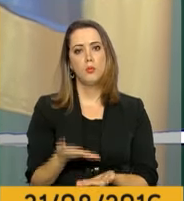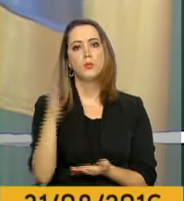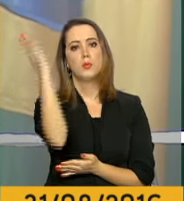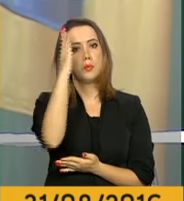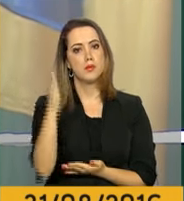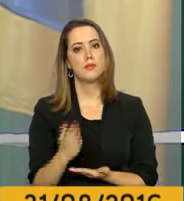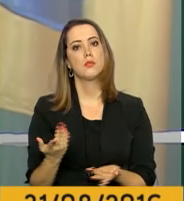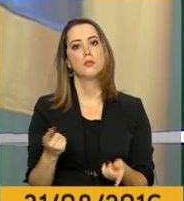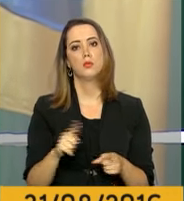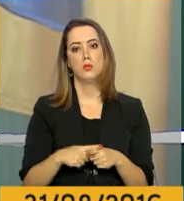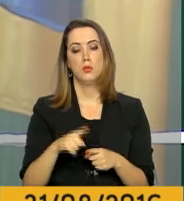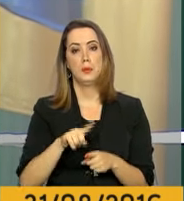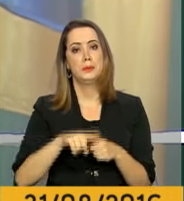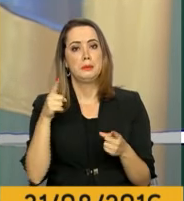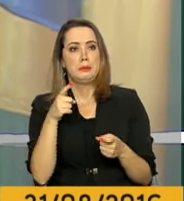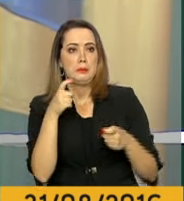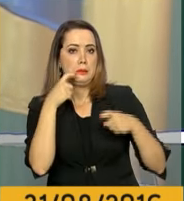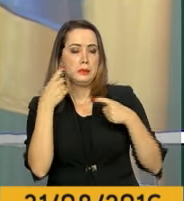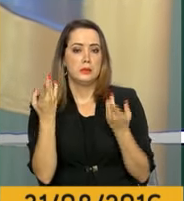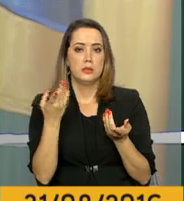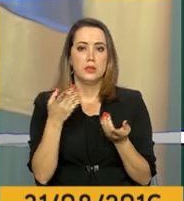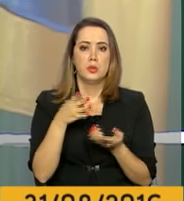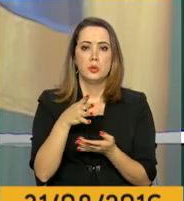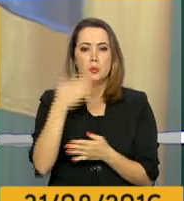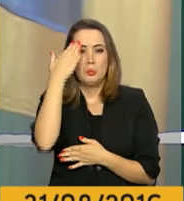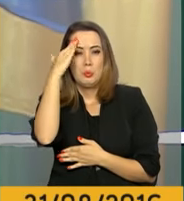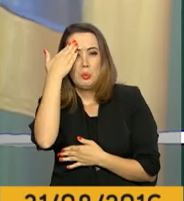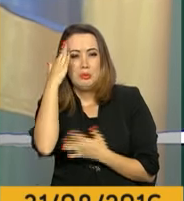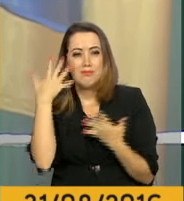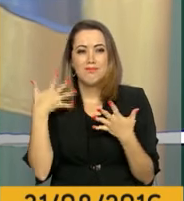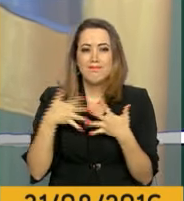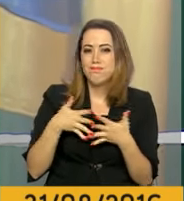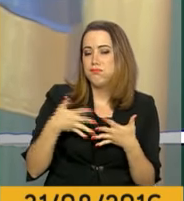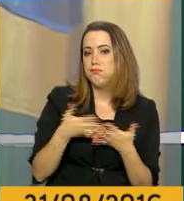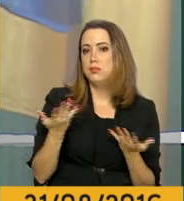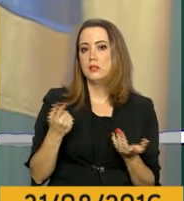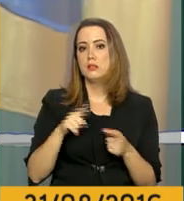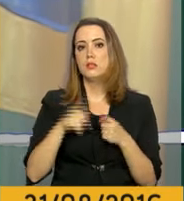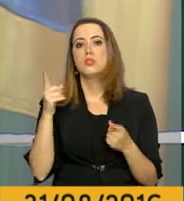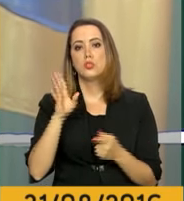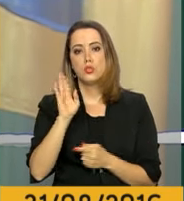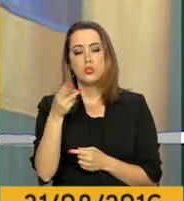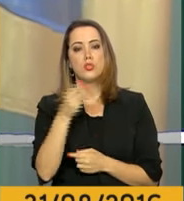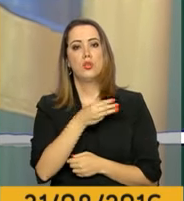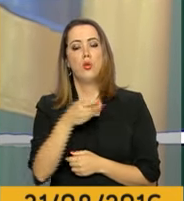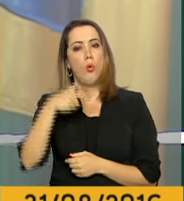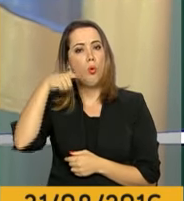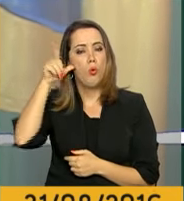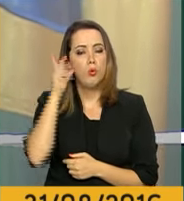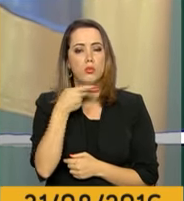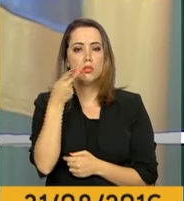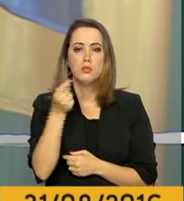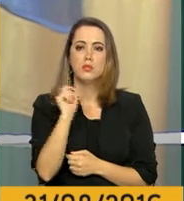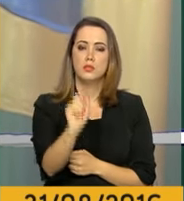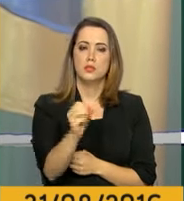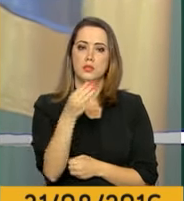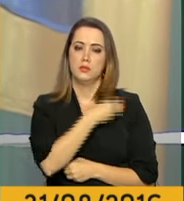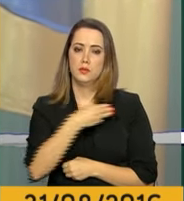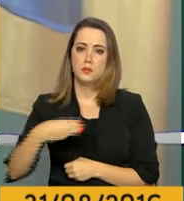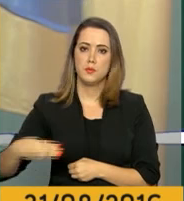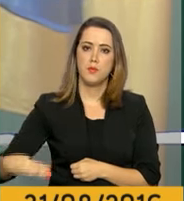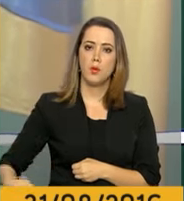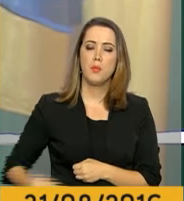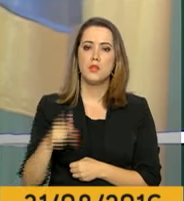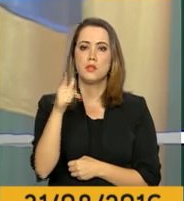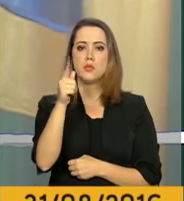país. Às vezes mal compreendido. Ainda ontem, dizia o ministro Padilha, e recebi aqui cerca de 30 deputados da bancada do